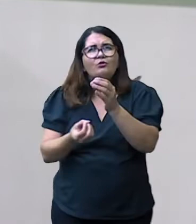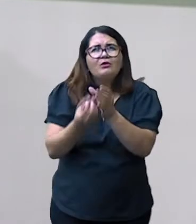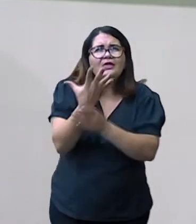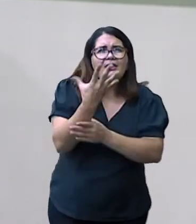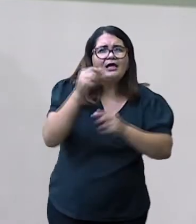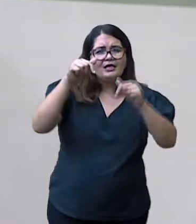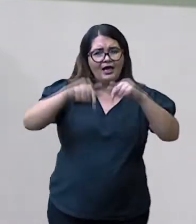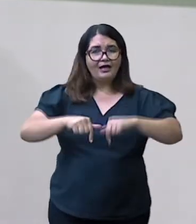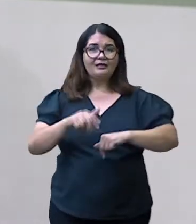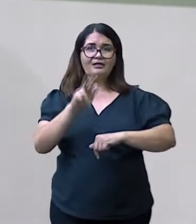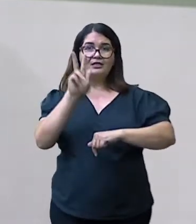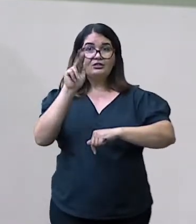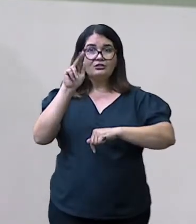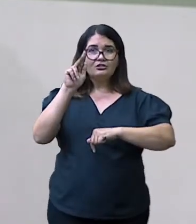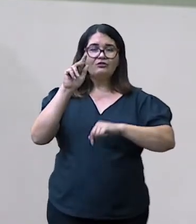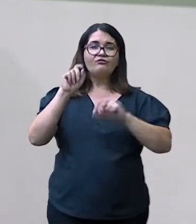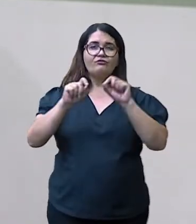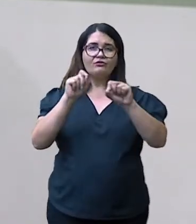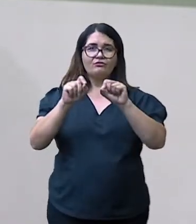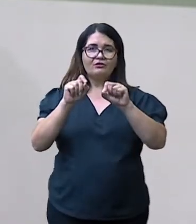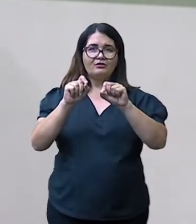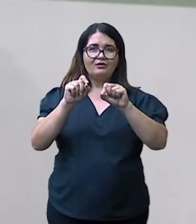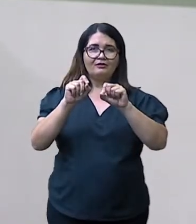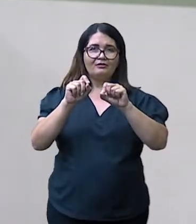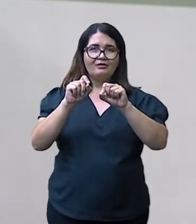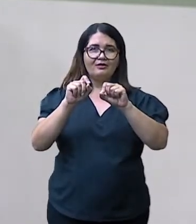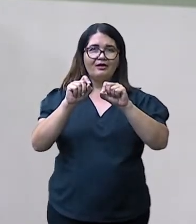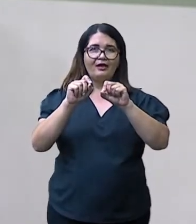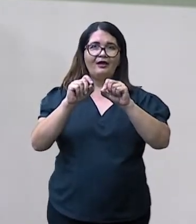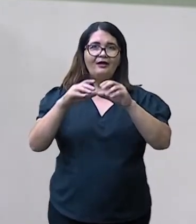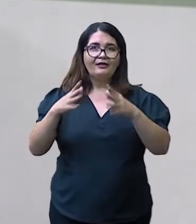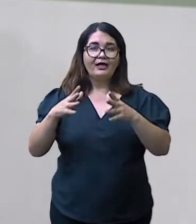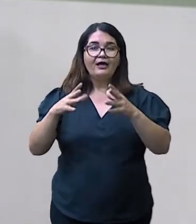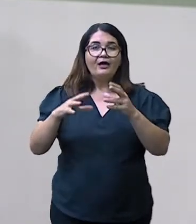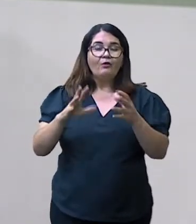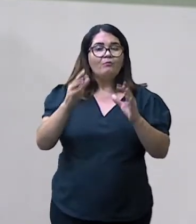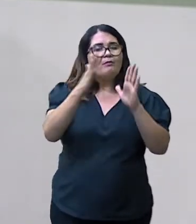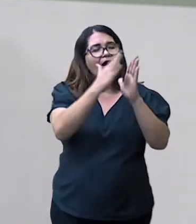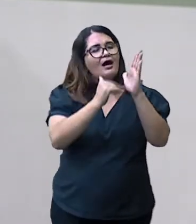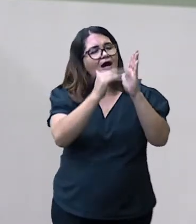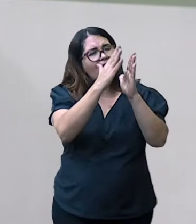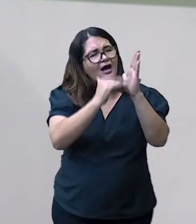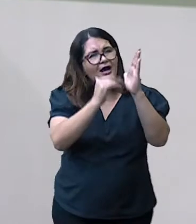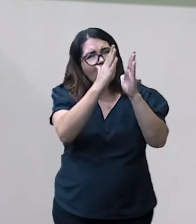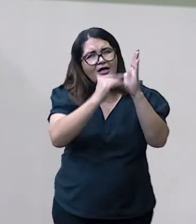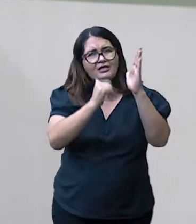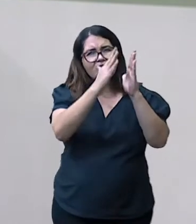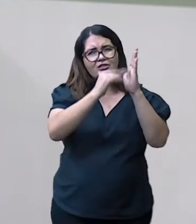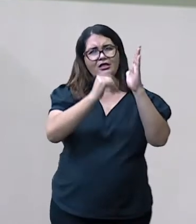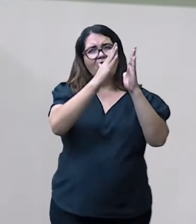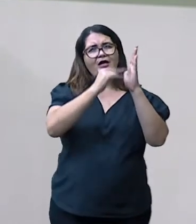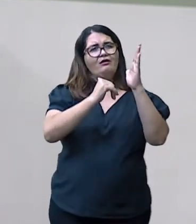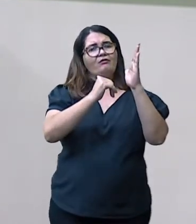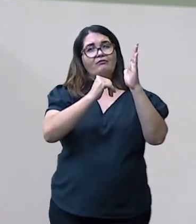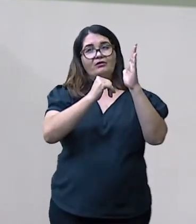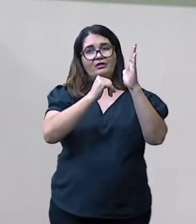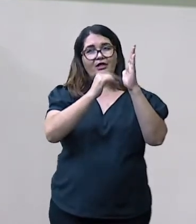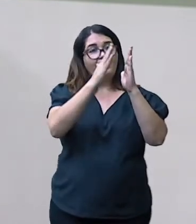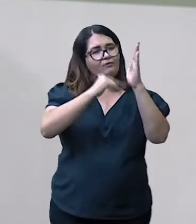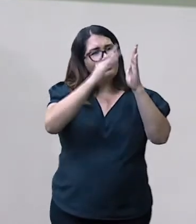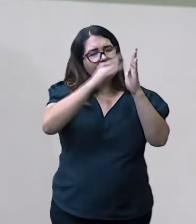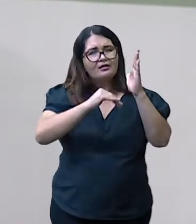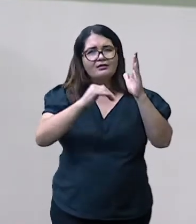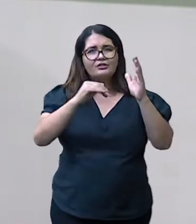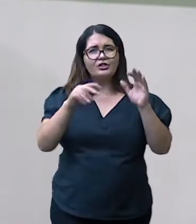Valadares, a Bienal Nacional de Arte Mística, que é a revelação do eu interior do artista